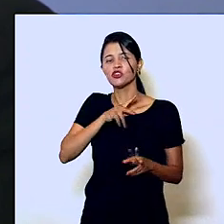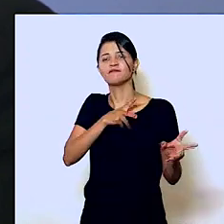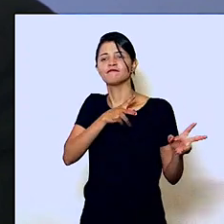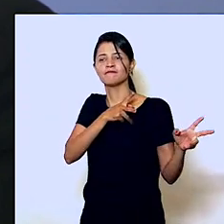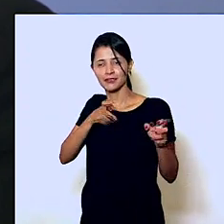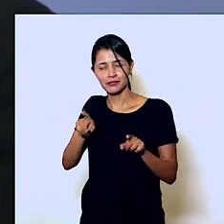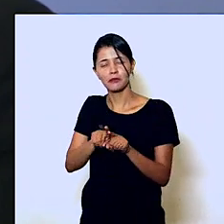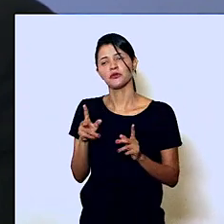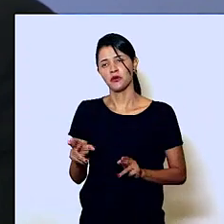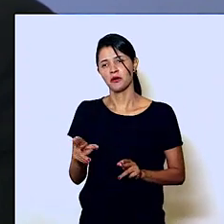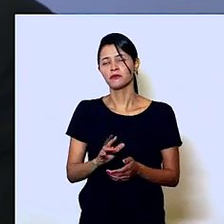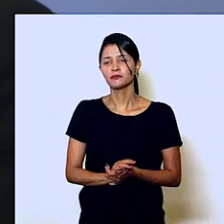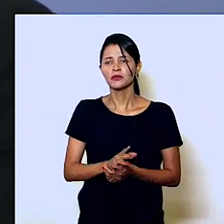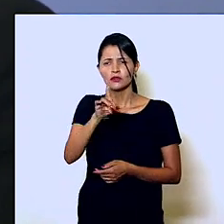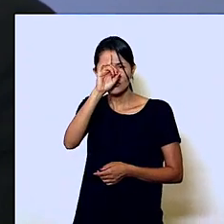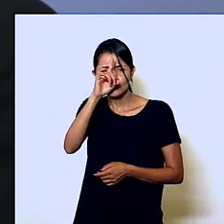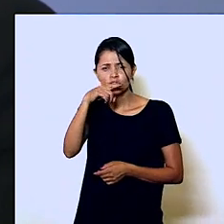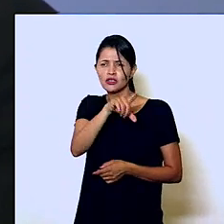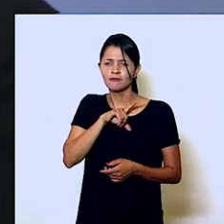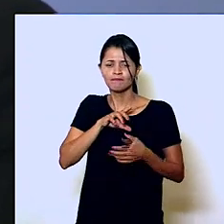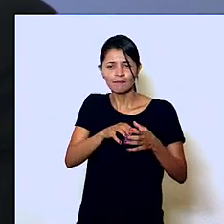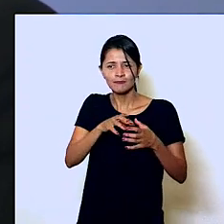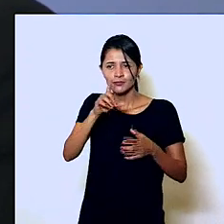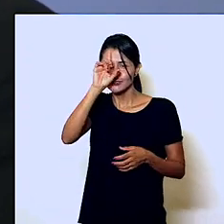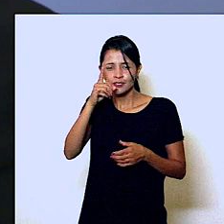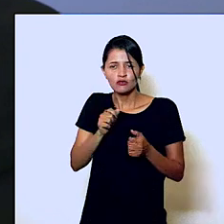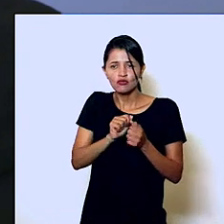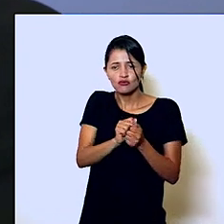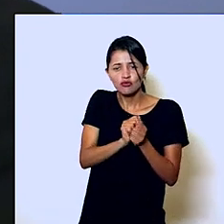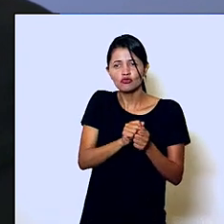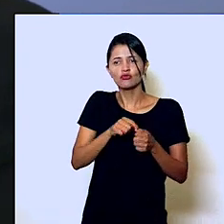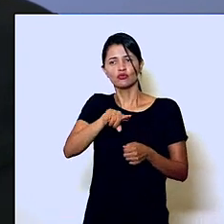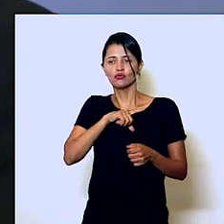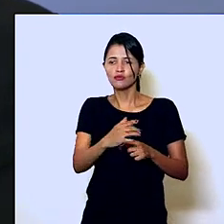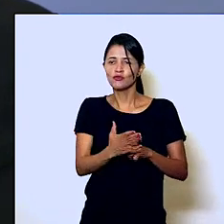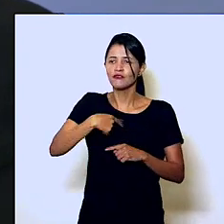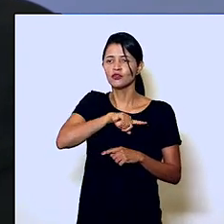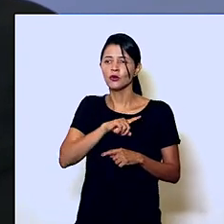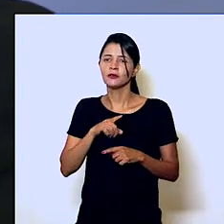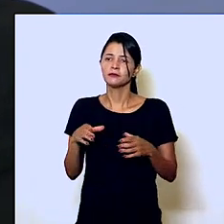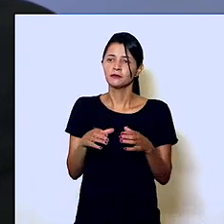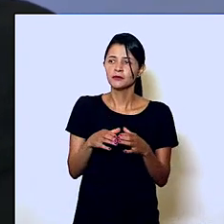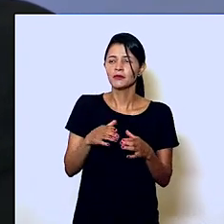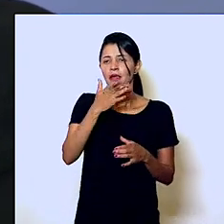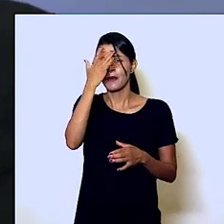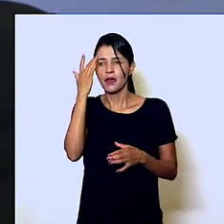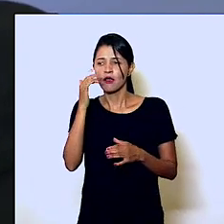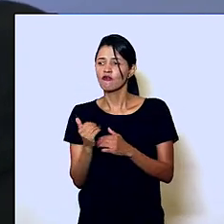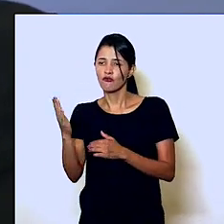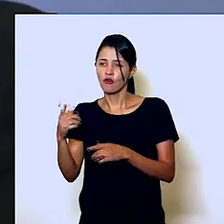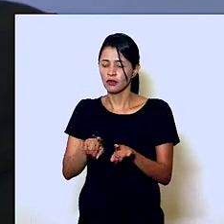diária, o embaixador Paulo Tarso demonstrava a todos nós, da equipe, e os interlocutores de fora da embaixada